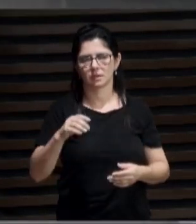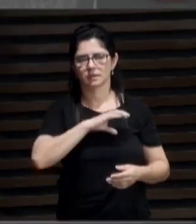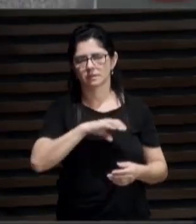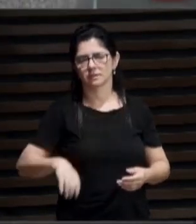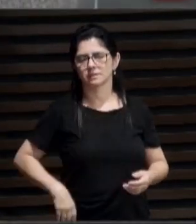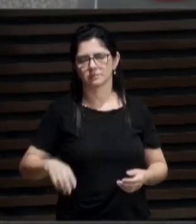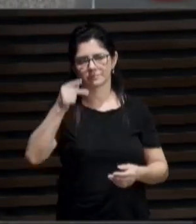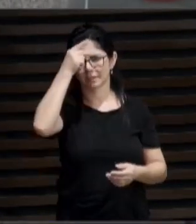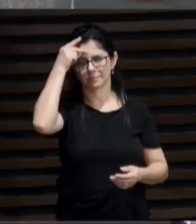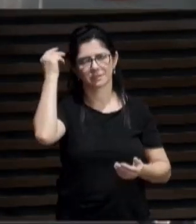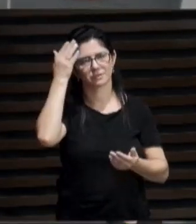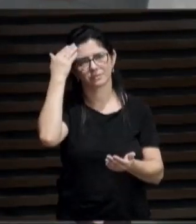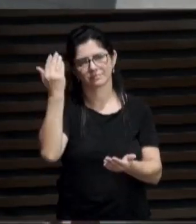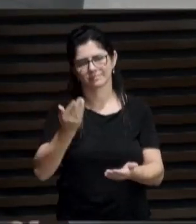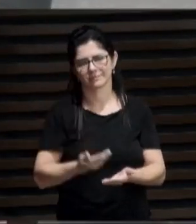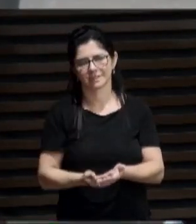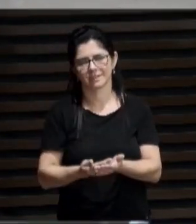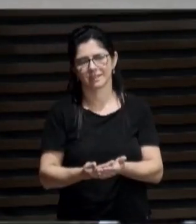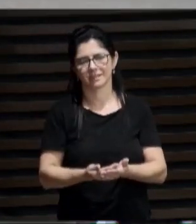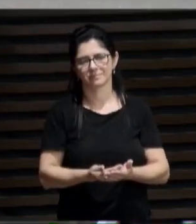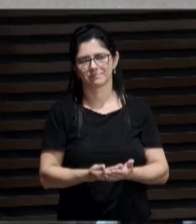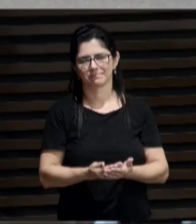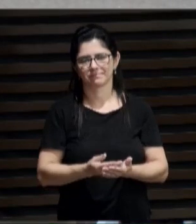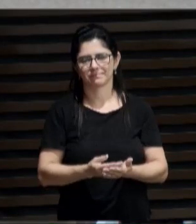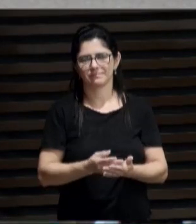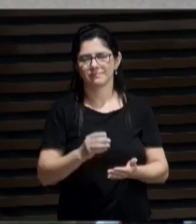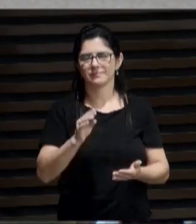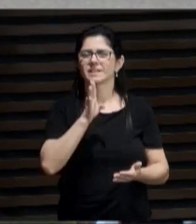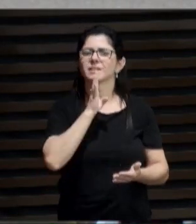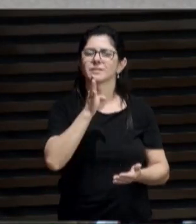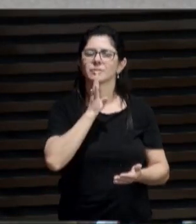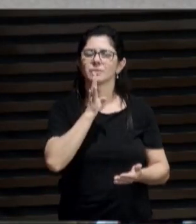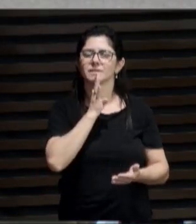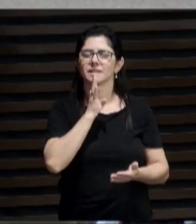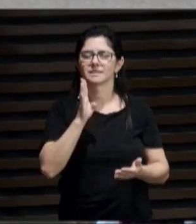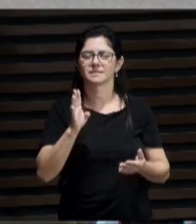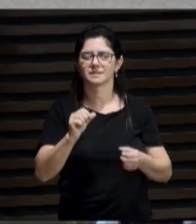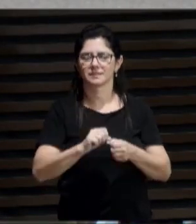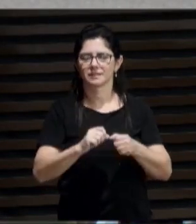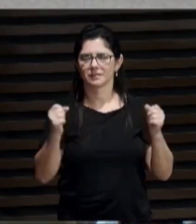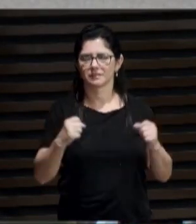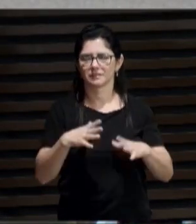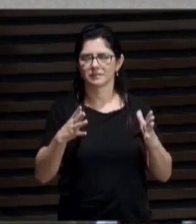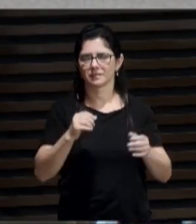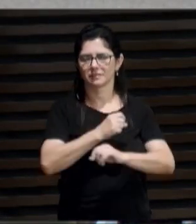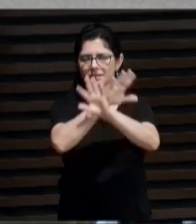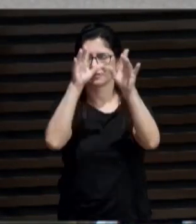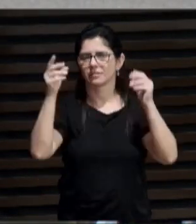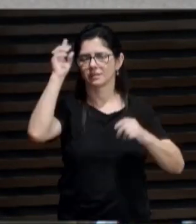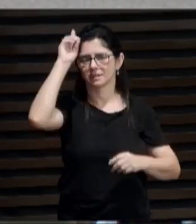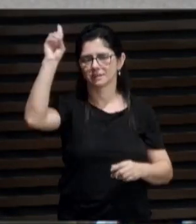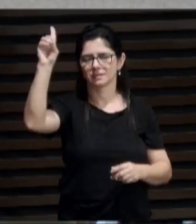ela reconhece a criação de Deus, aí a glória de Deus manifesta. Então uma pessoa que não tem um